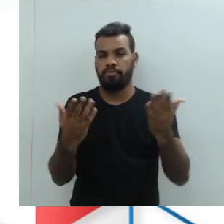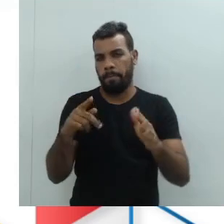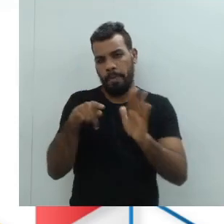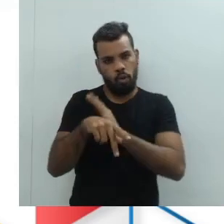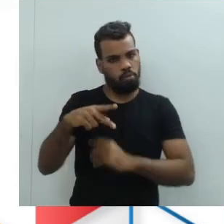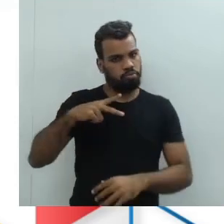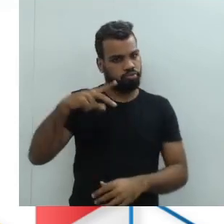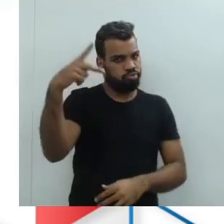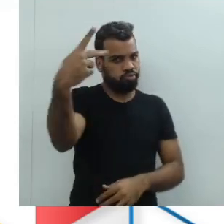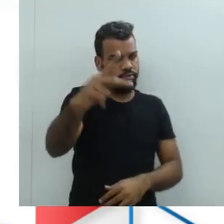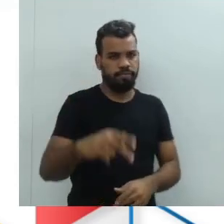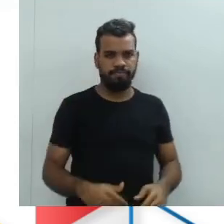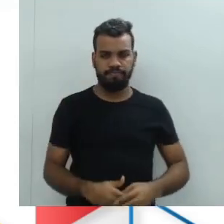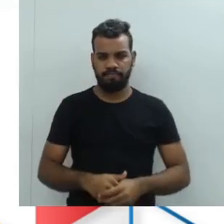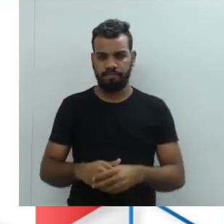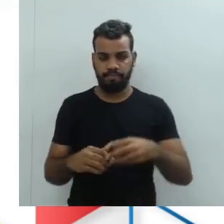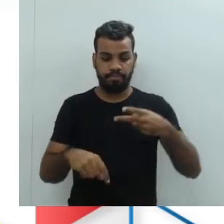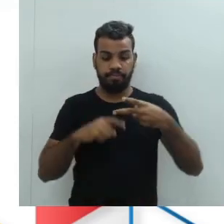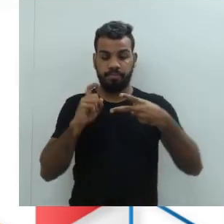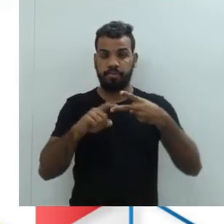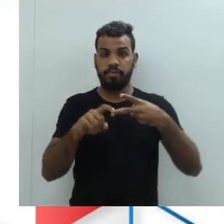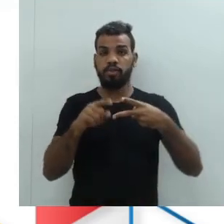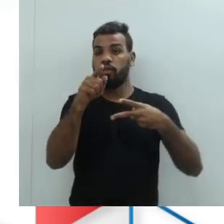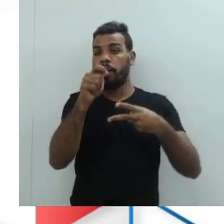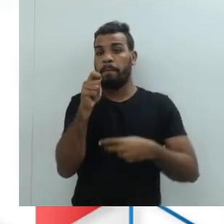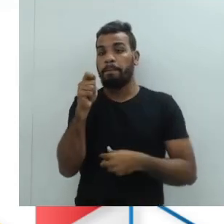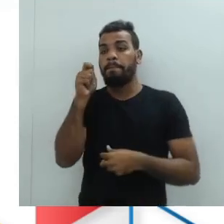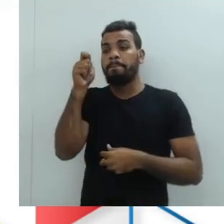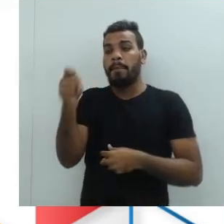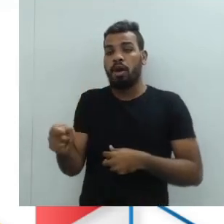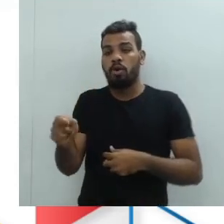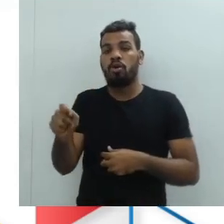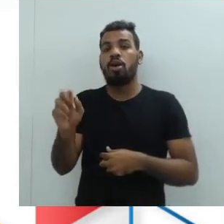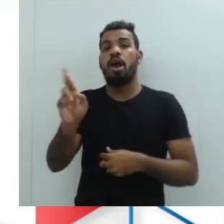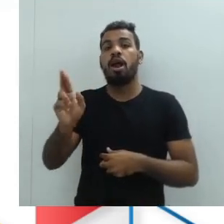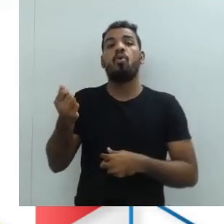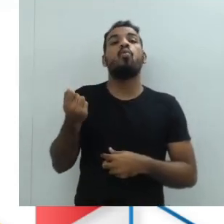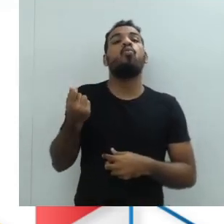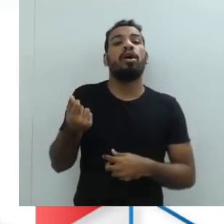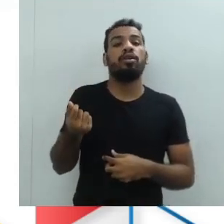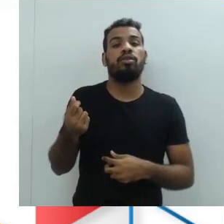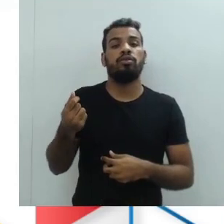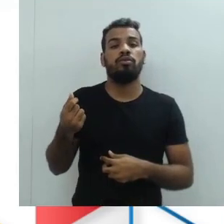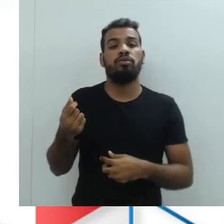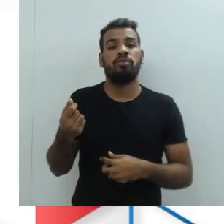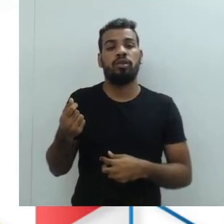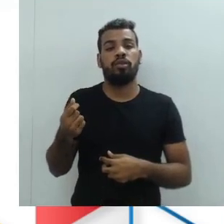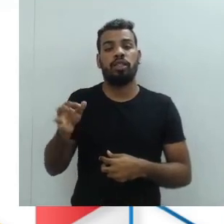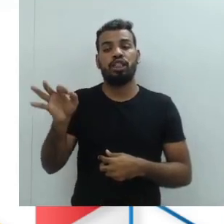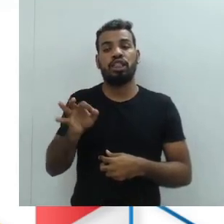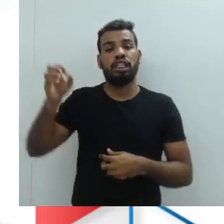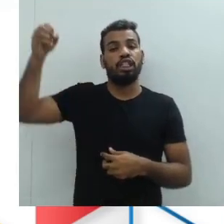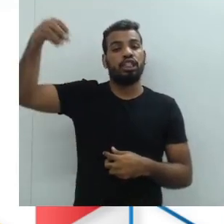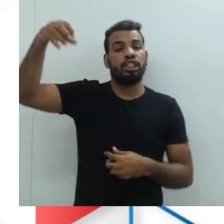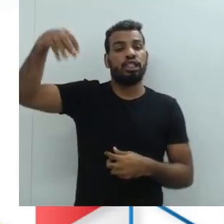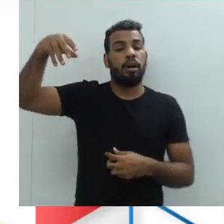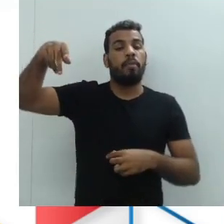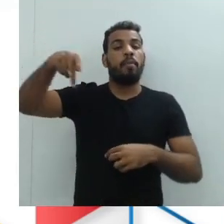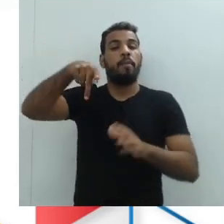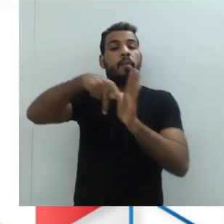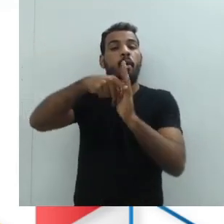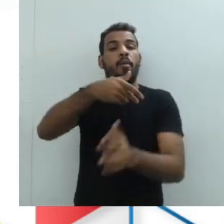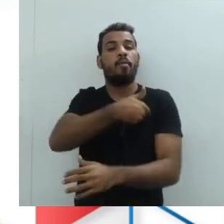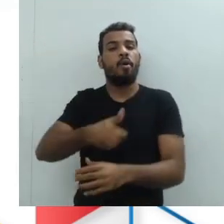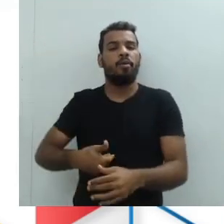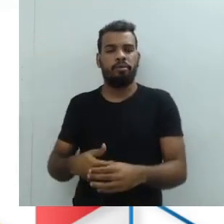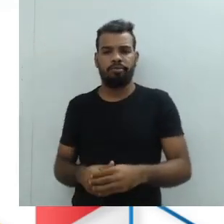pessoais. Segunda questão: quantos reais você pagaram de taxa de iluminação pública no mês